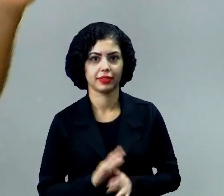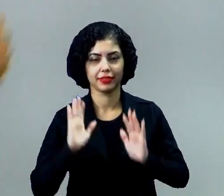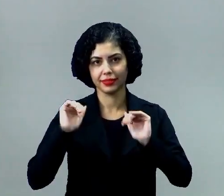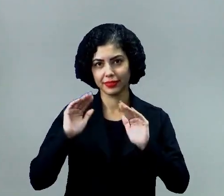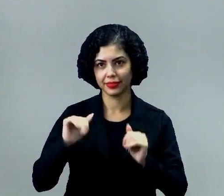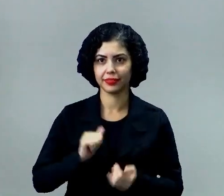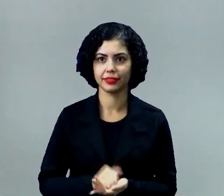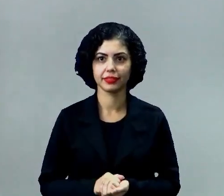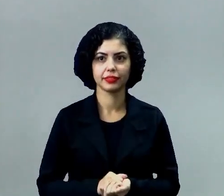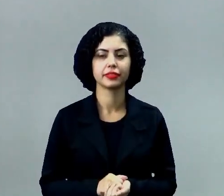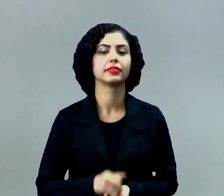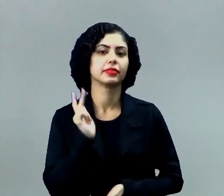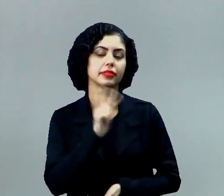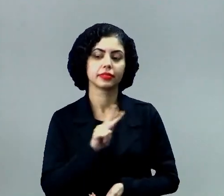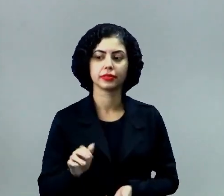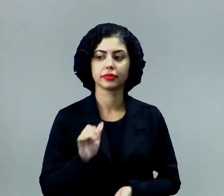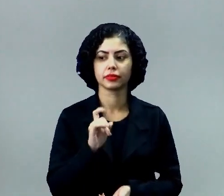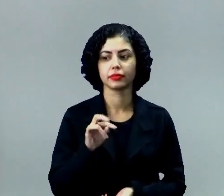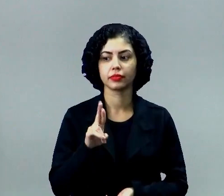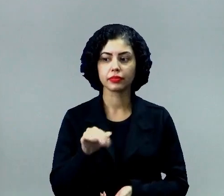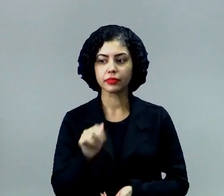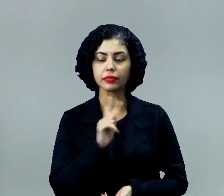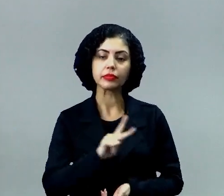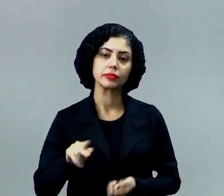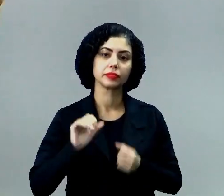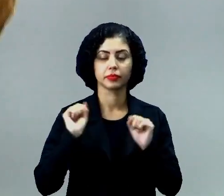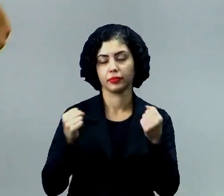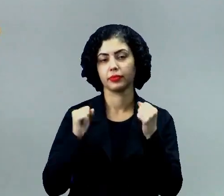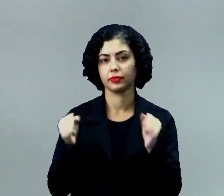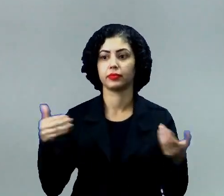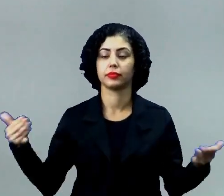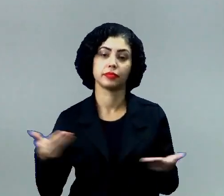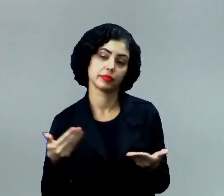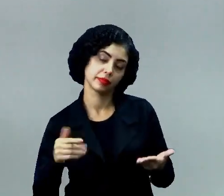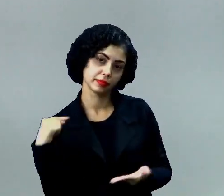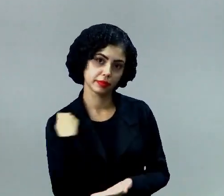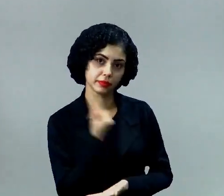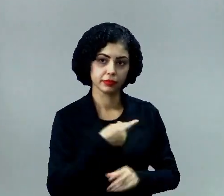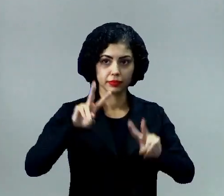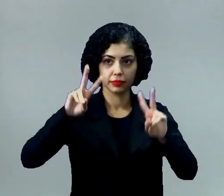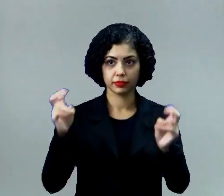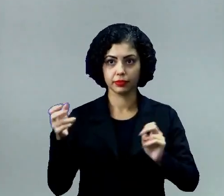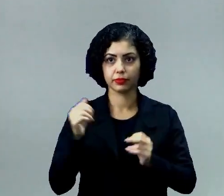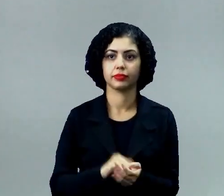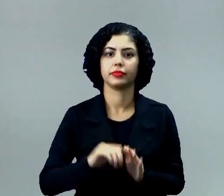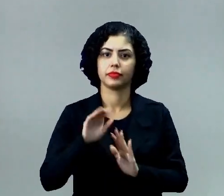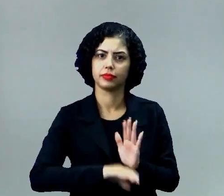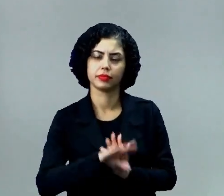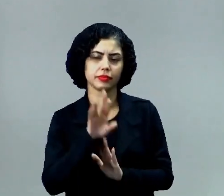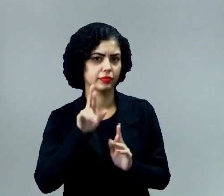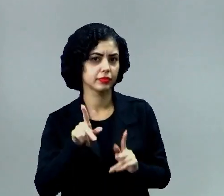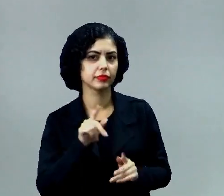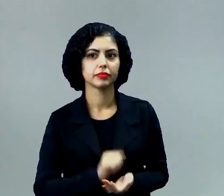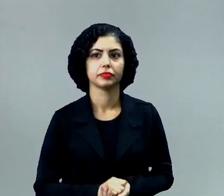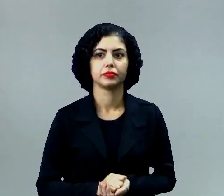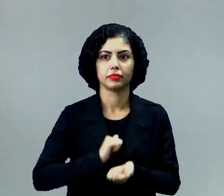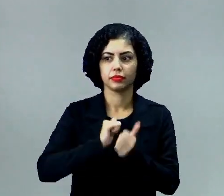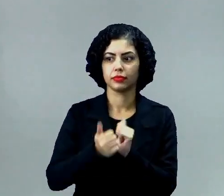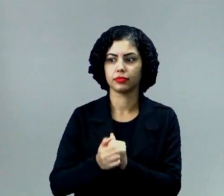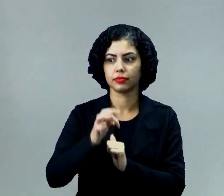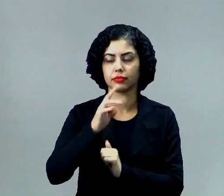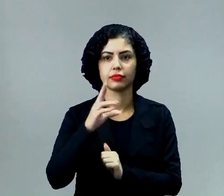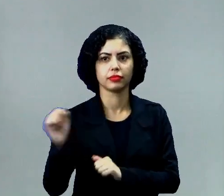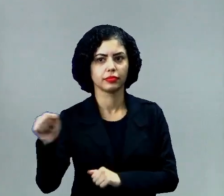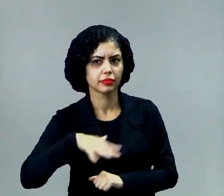Alô, alô, quem sou eu? Graças a Deus, eu sou André Vasconcelos, professor de Educação Física, e agora vamos abordar um conteúdo diferente, esporte de